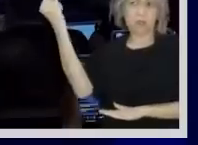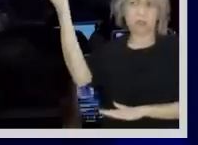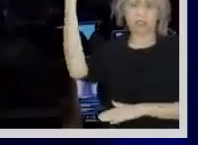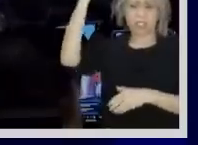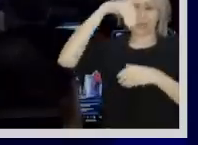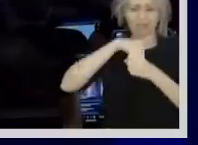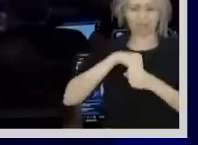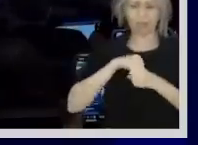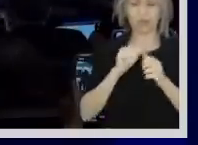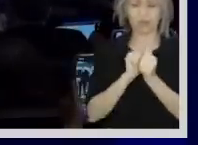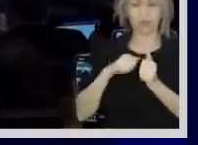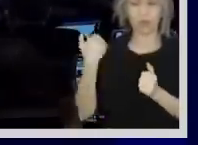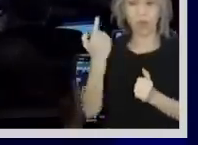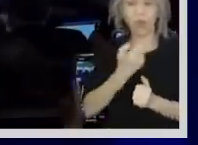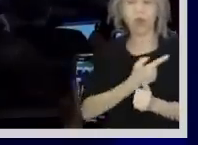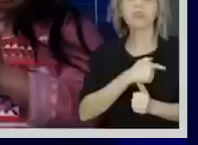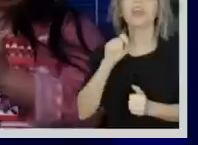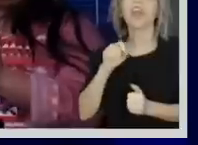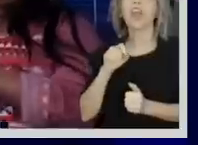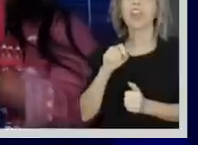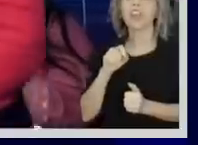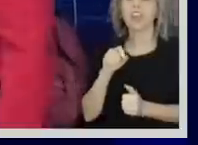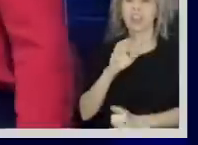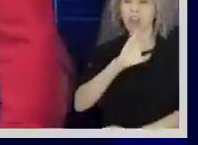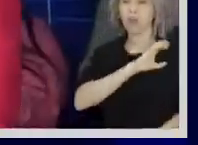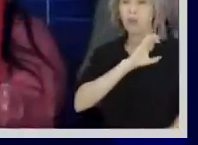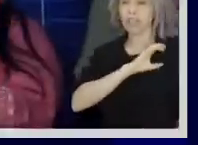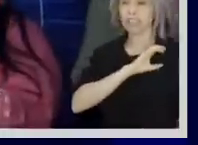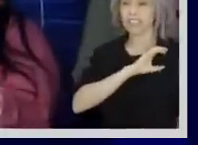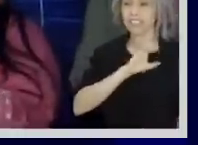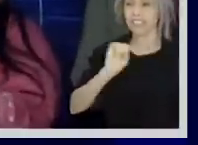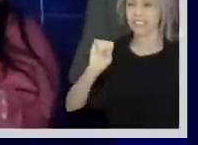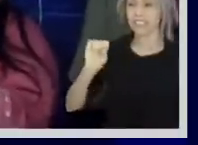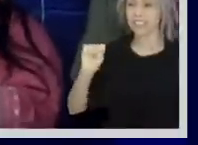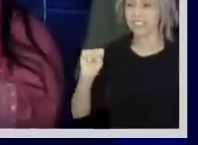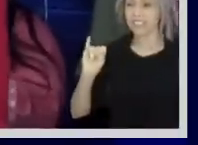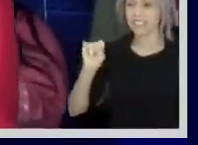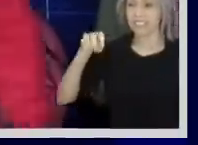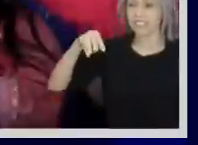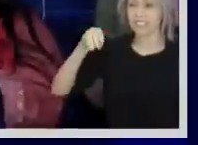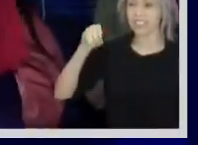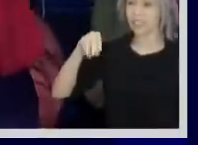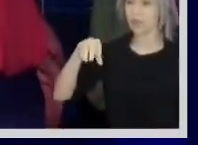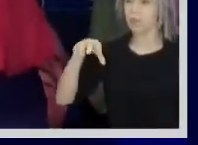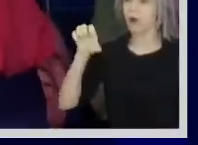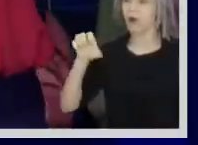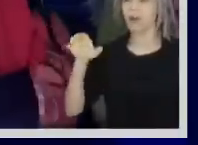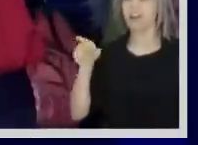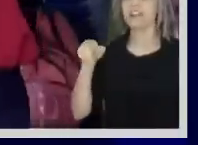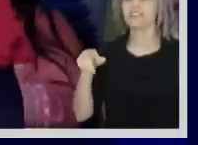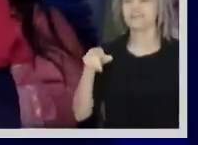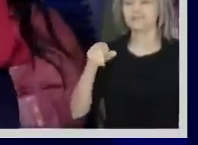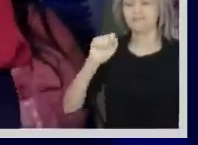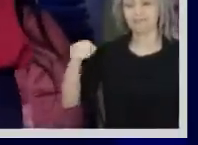próximos anos de governo, diante de todo esse cenário que está se formando em relação à relação PT-Simone Tebet. Perfeito.